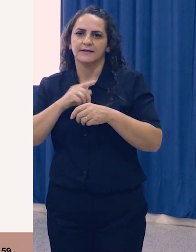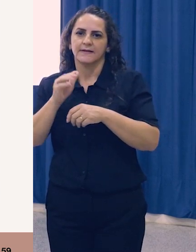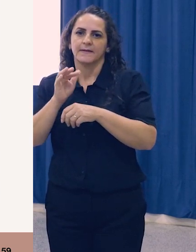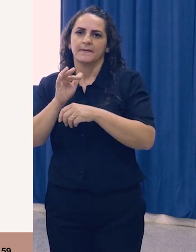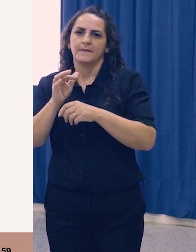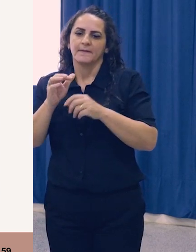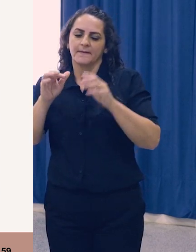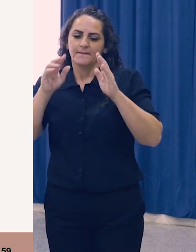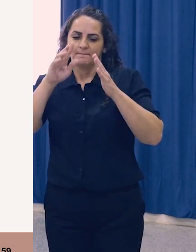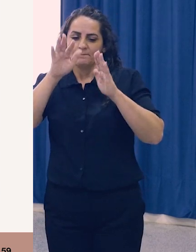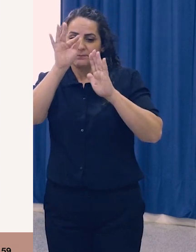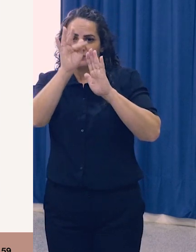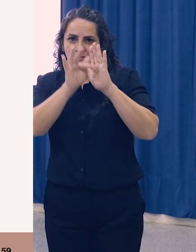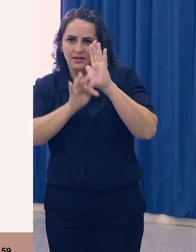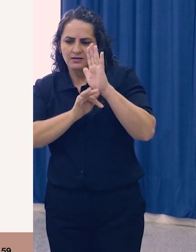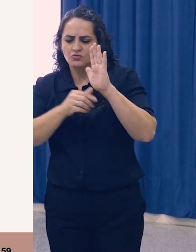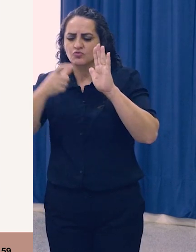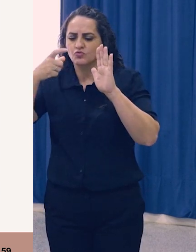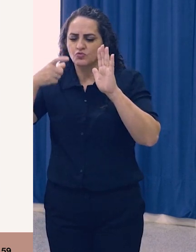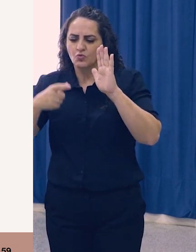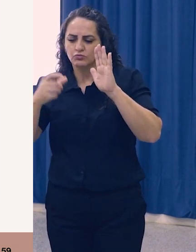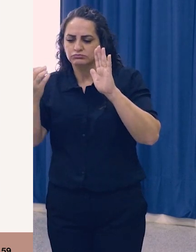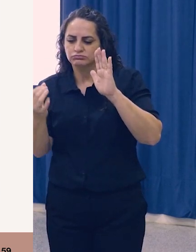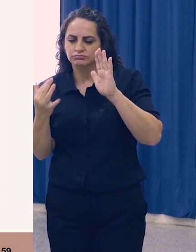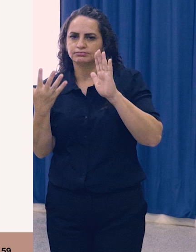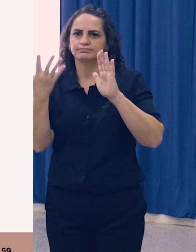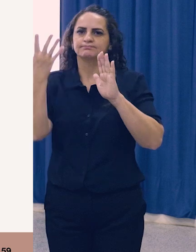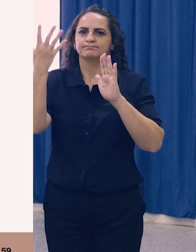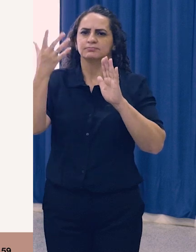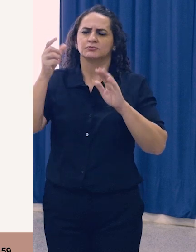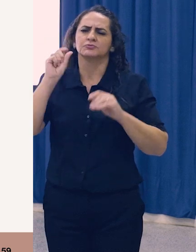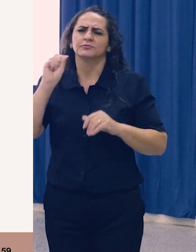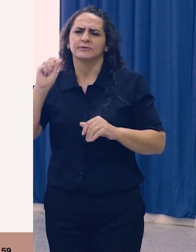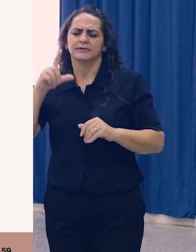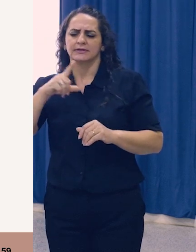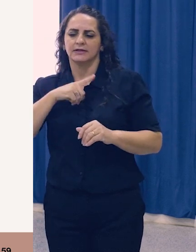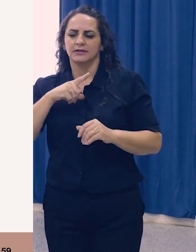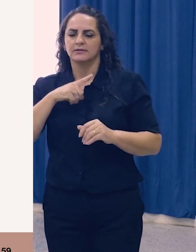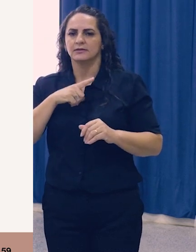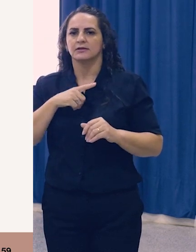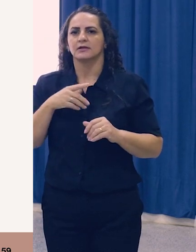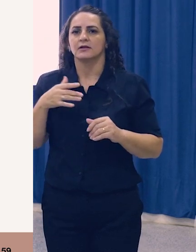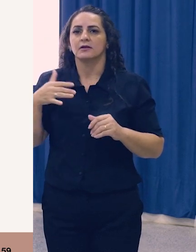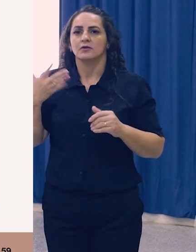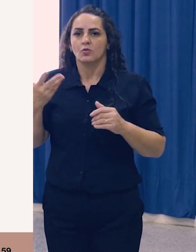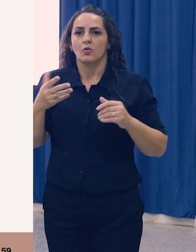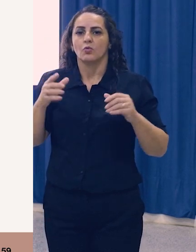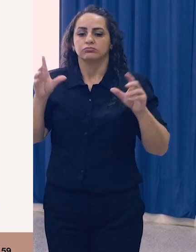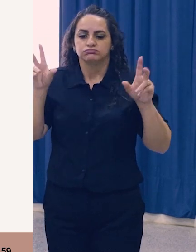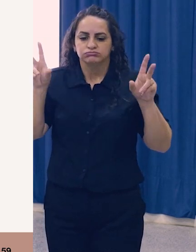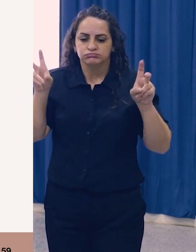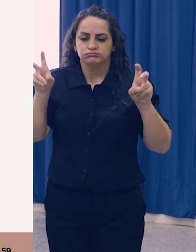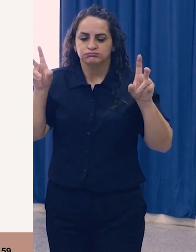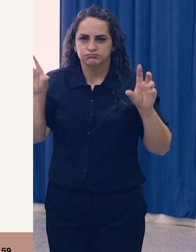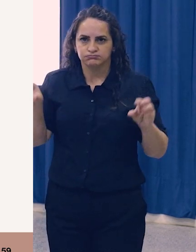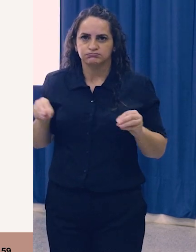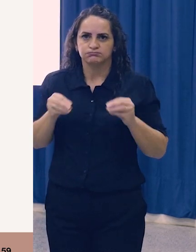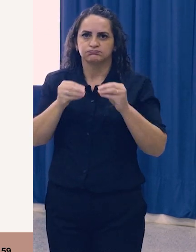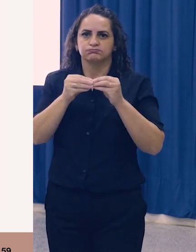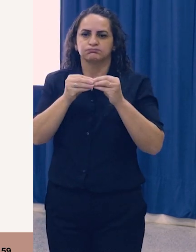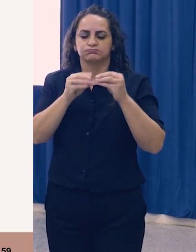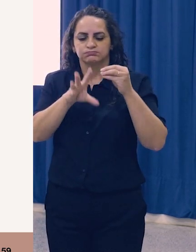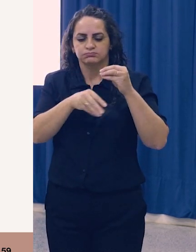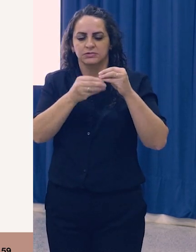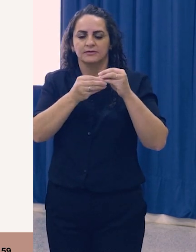um texto dizendo onde ia ser a estreia, o que ia ter, qual que era a sinopse do filme, o porquê que era legal